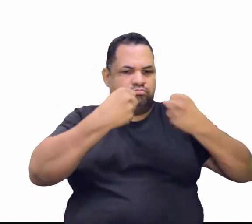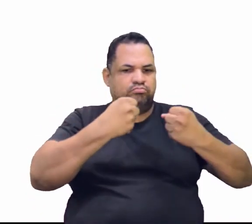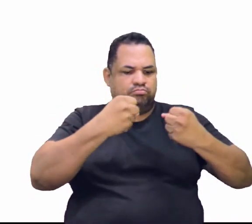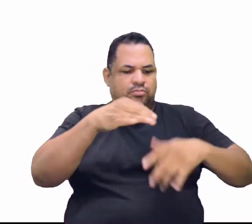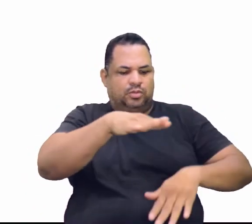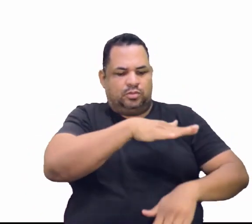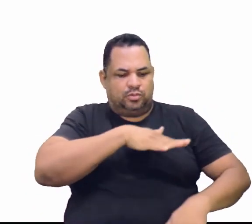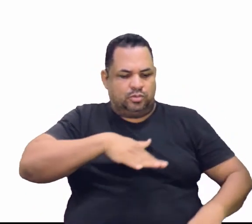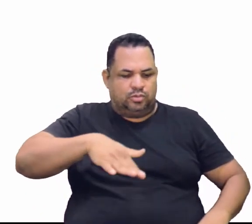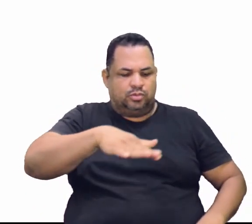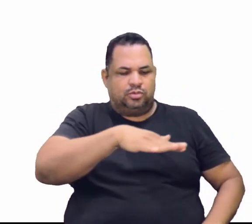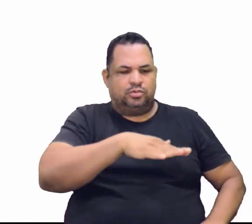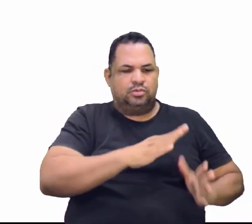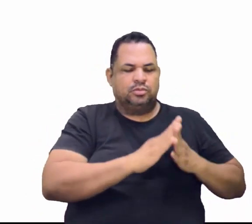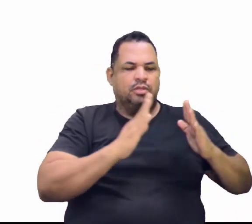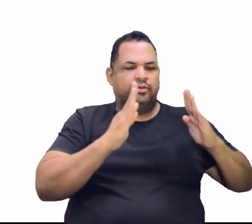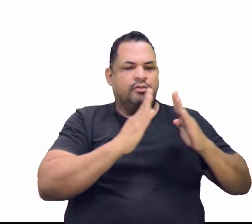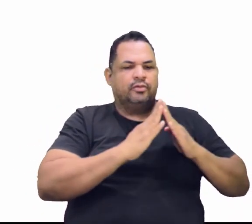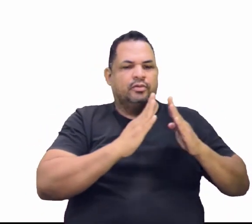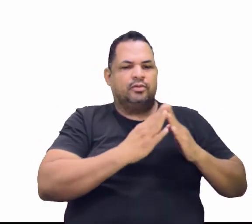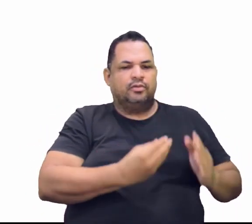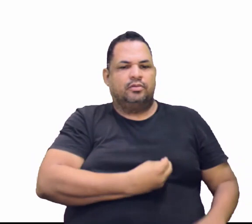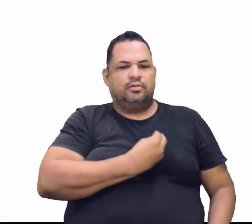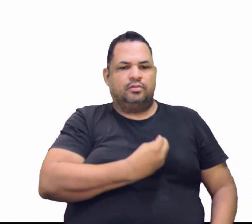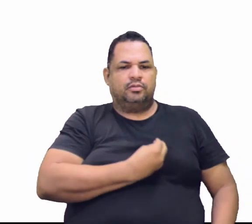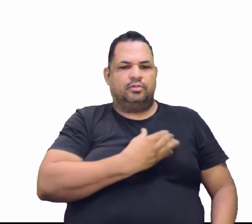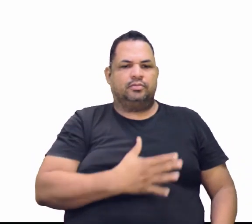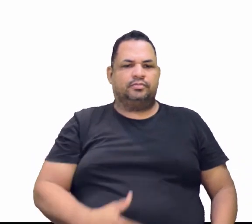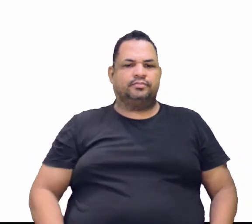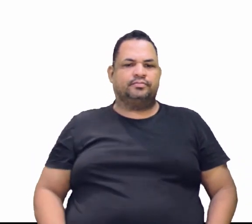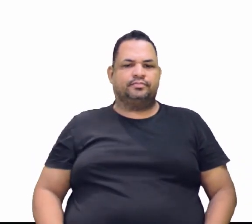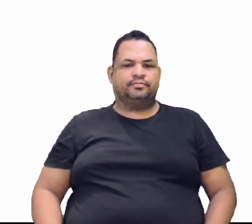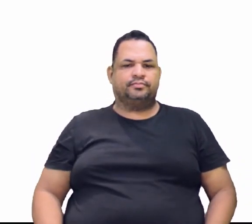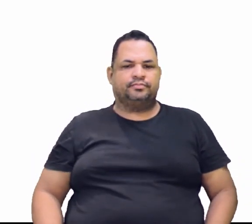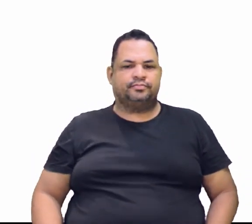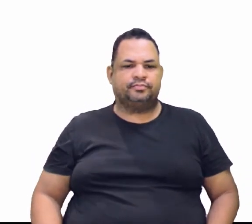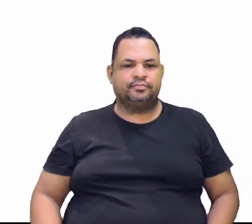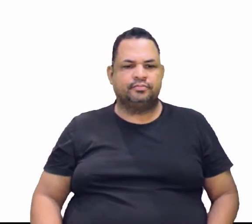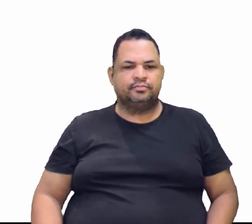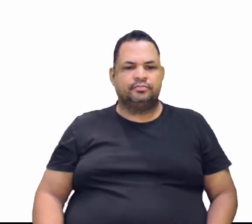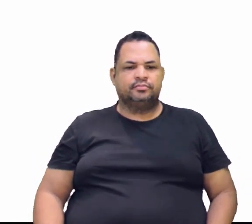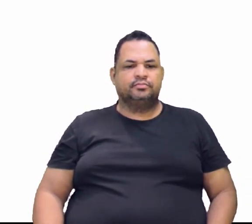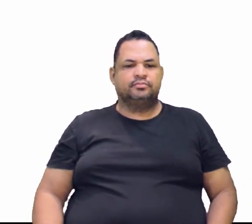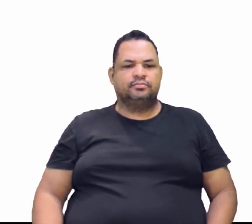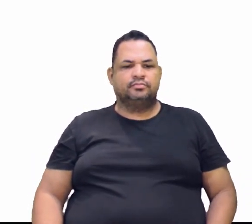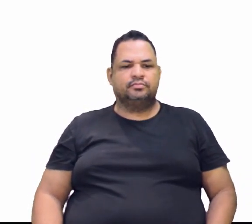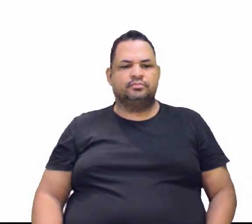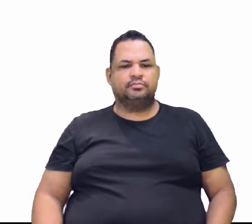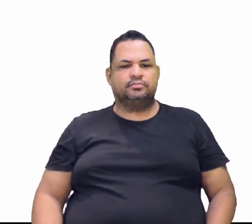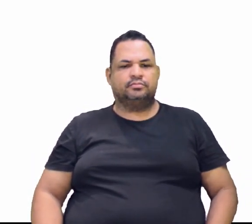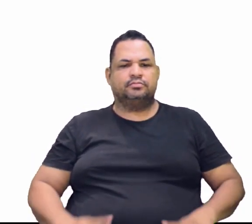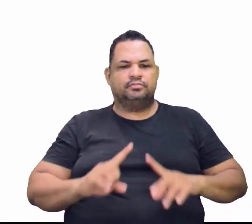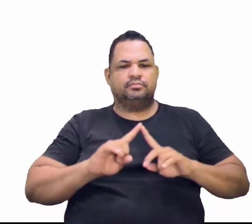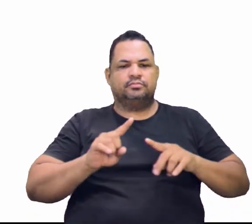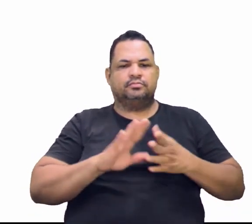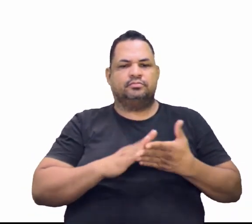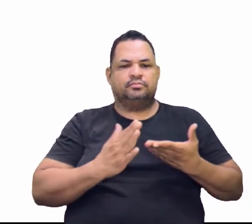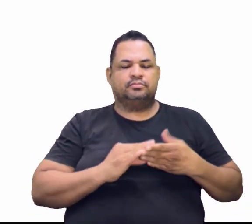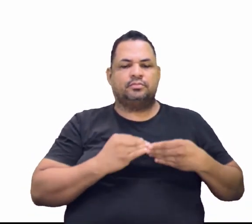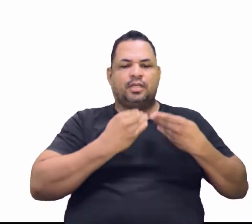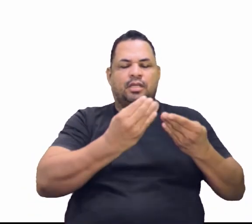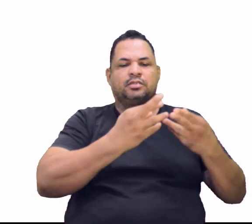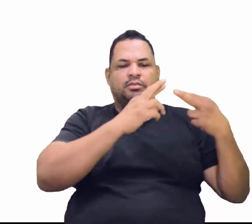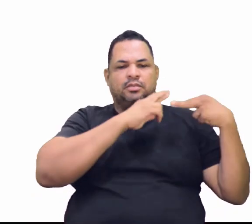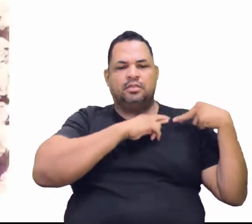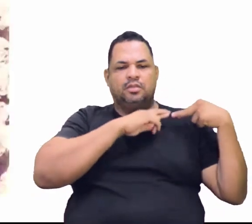qual eles estavam morando. Essa é a ideia dele. Não trazer o nativo para a sociedade, mas dando a ele também a